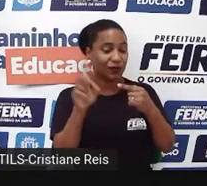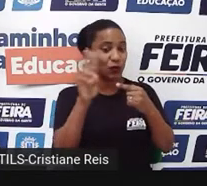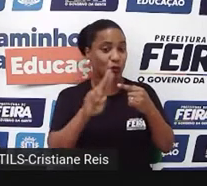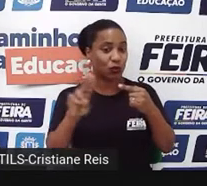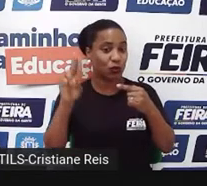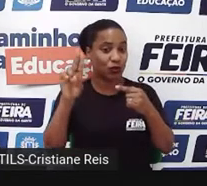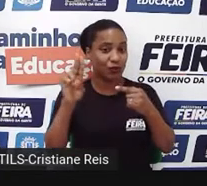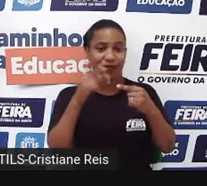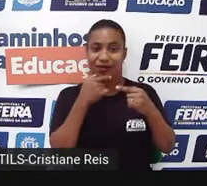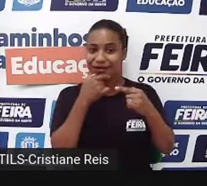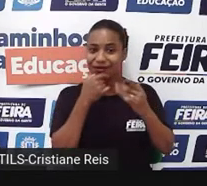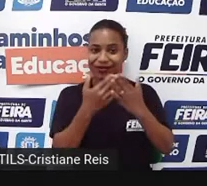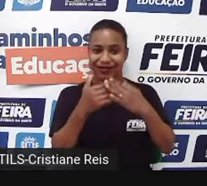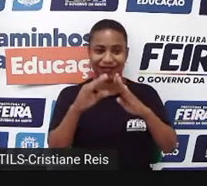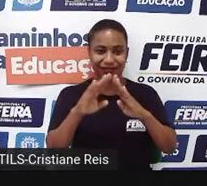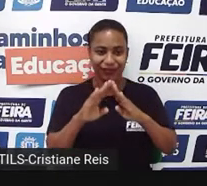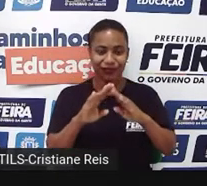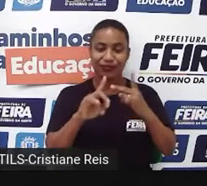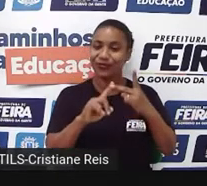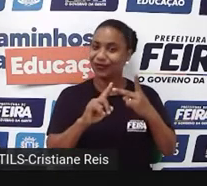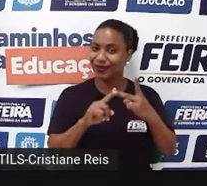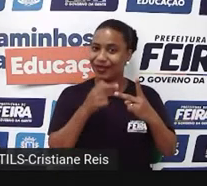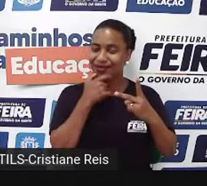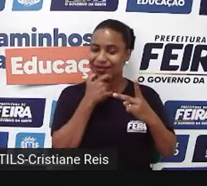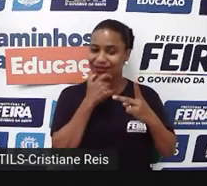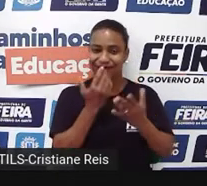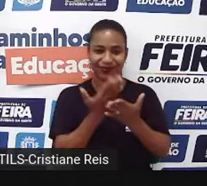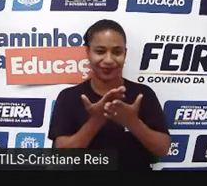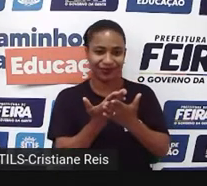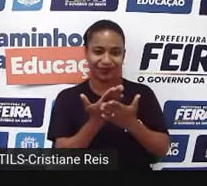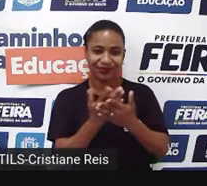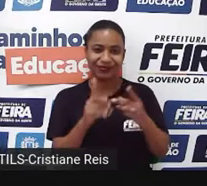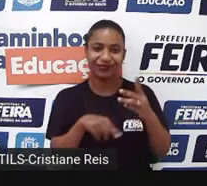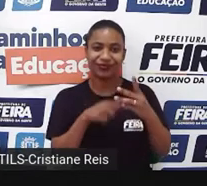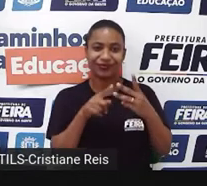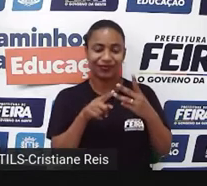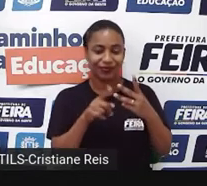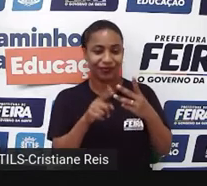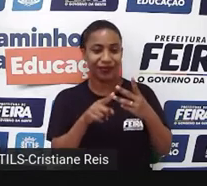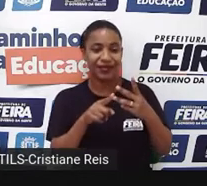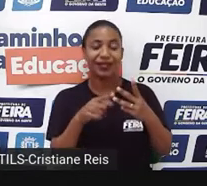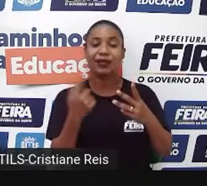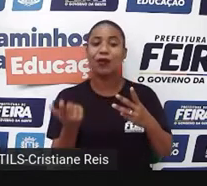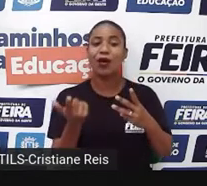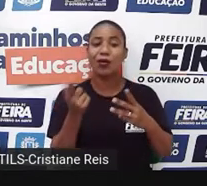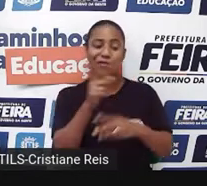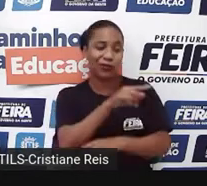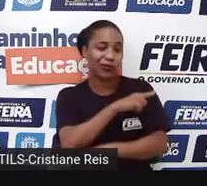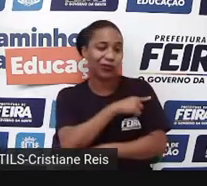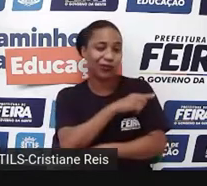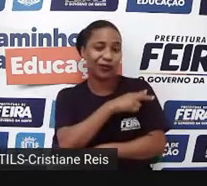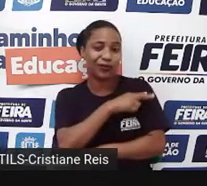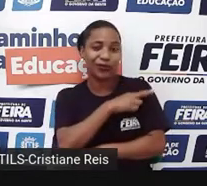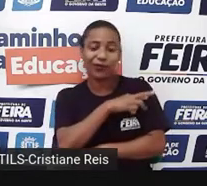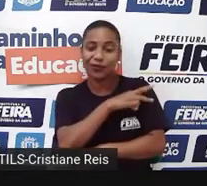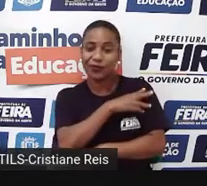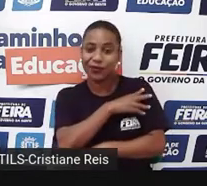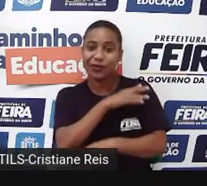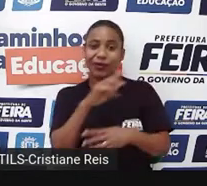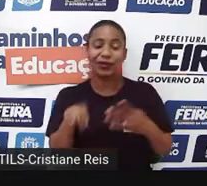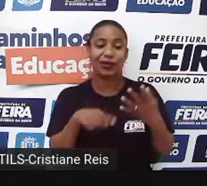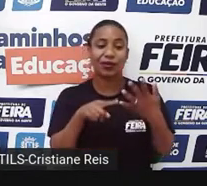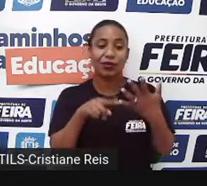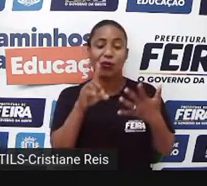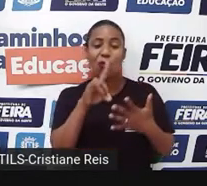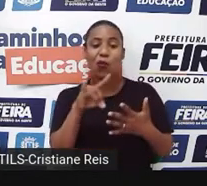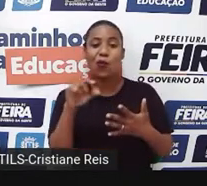da sua escola. Student, o seu nome, grade, a série que você estuda, date, a data de nossa